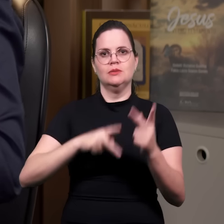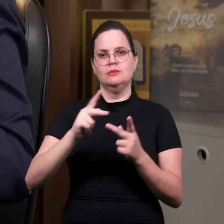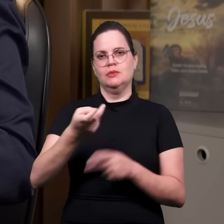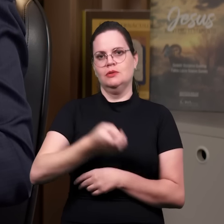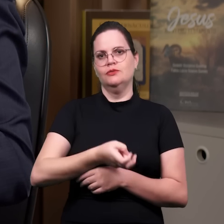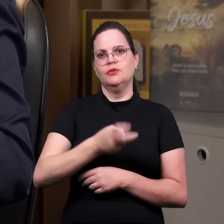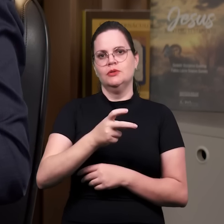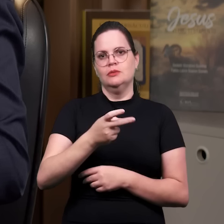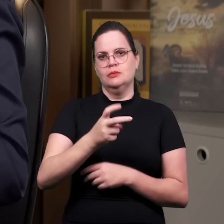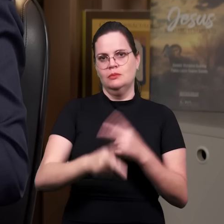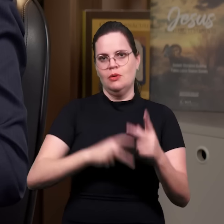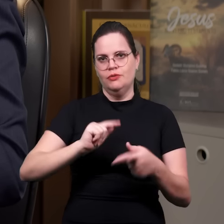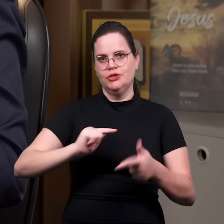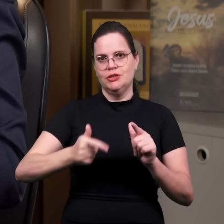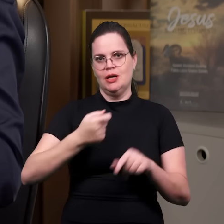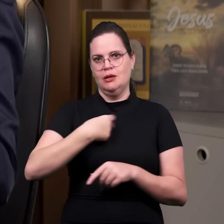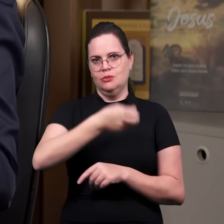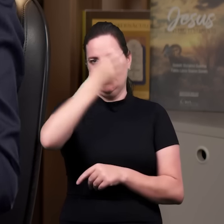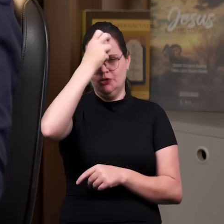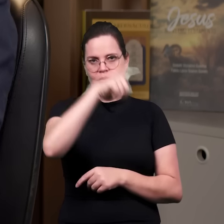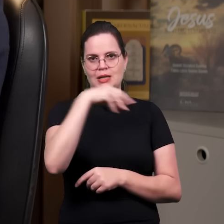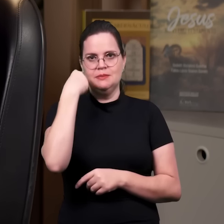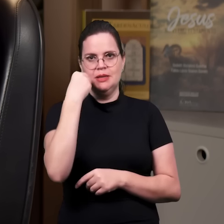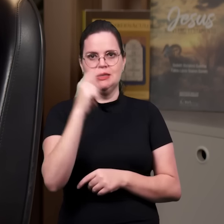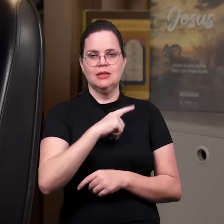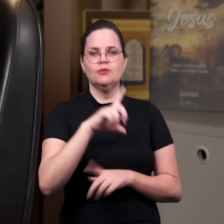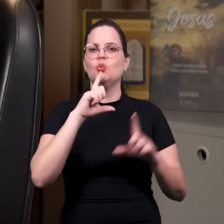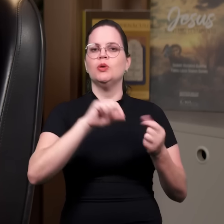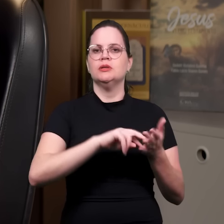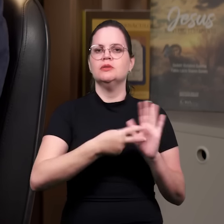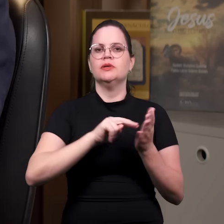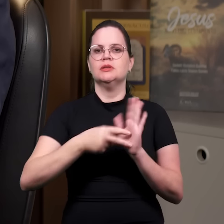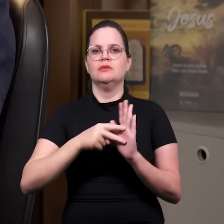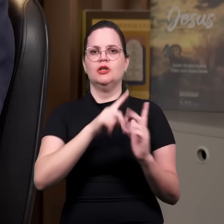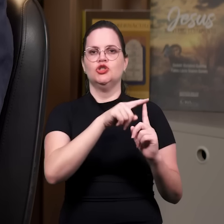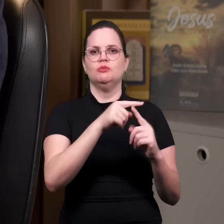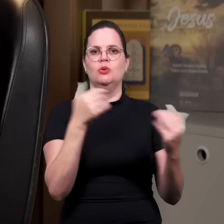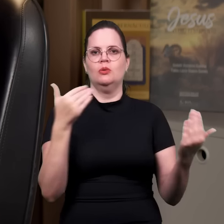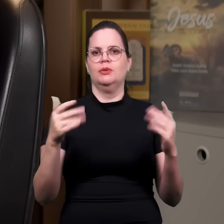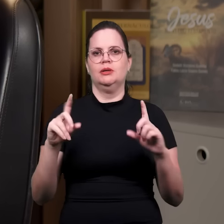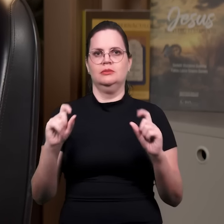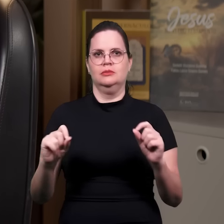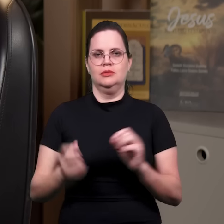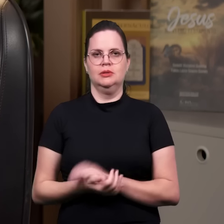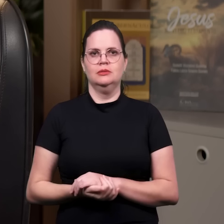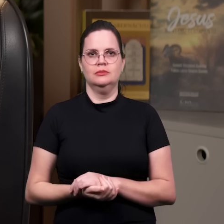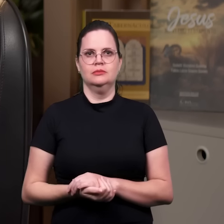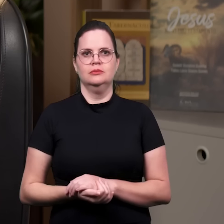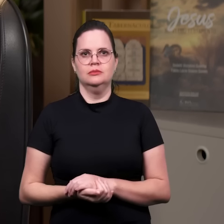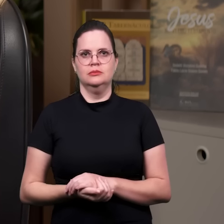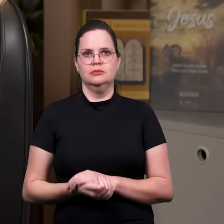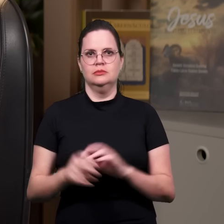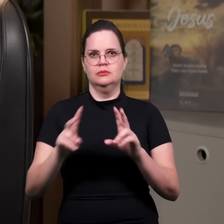Egito, mostrando profeticamente o que cada experiência tipificava e apontava, né, profeticamente